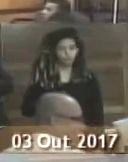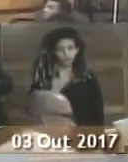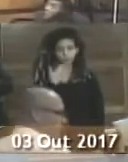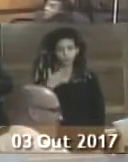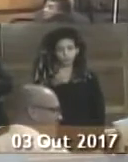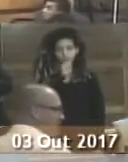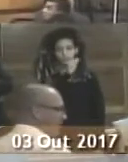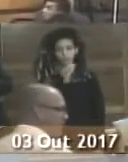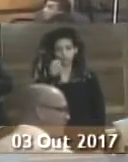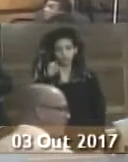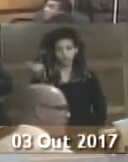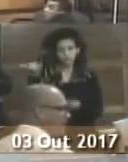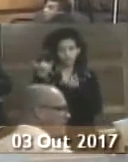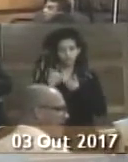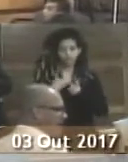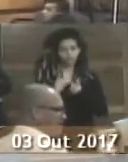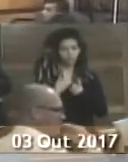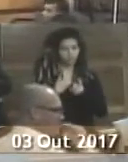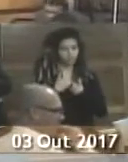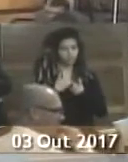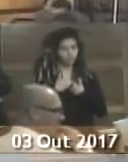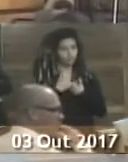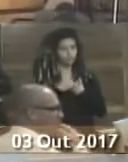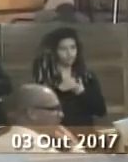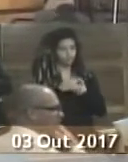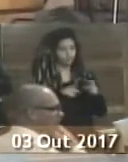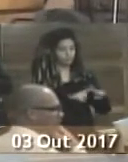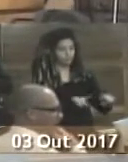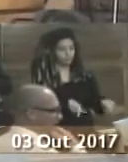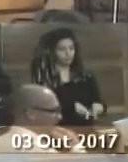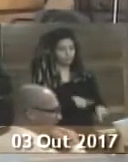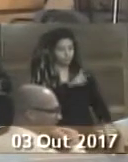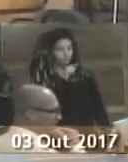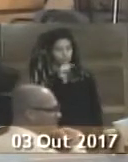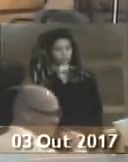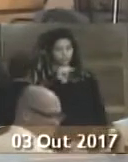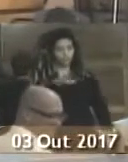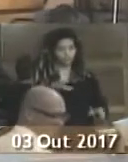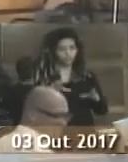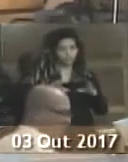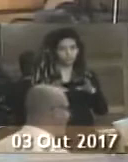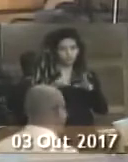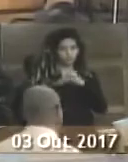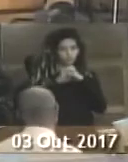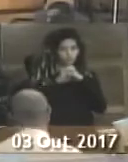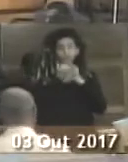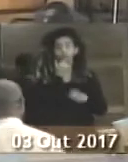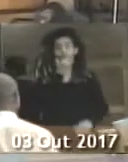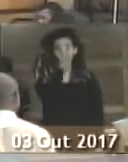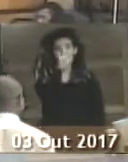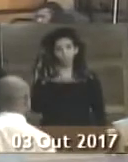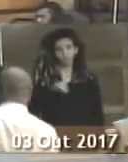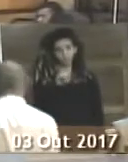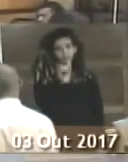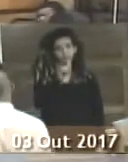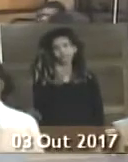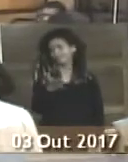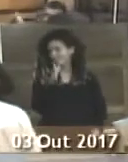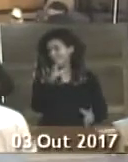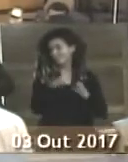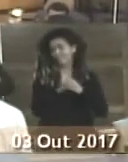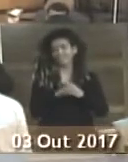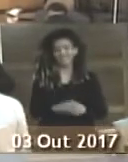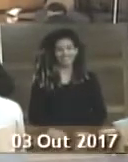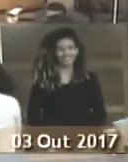solicitando ao SAI providência urgente quanto à religação do poço artesiano e a interligação ao sistema de abastecimento de água para a comunidade no bairro Bracuí. Camorim, desculpa.